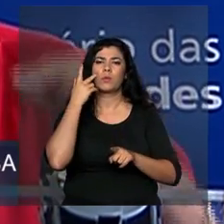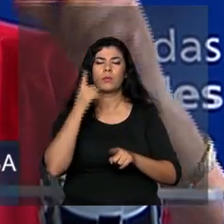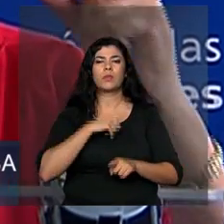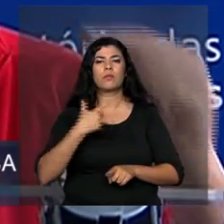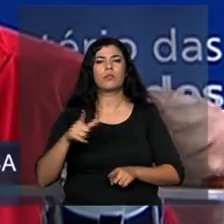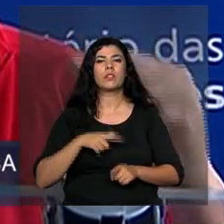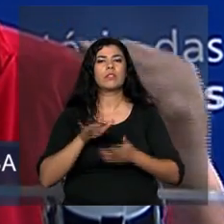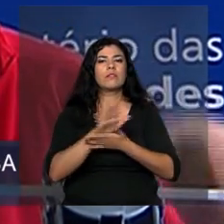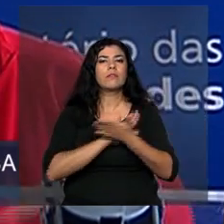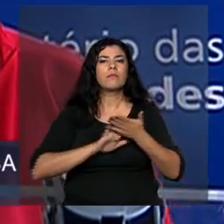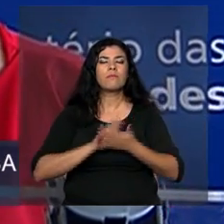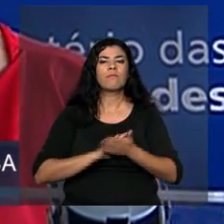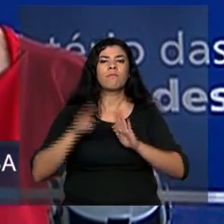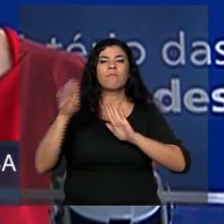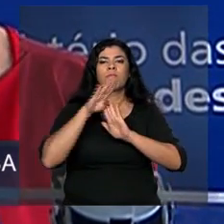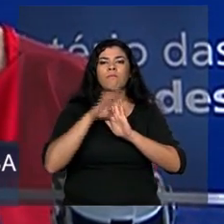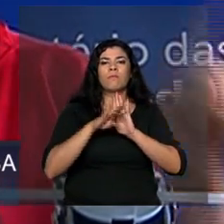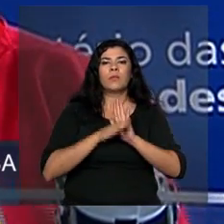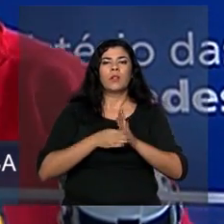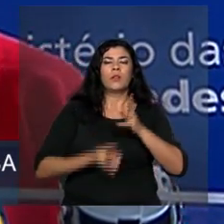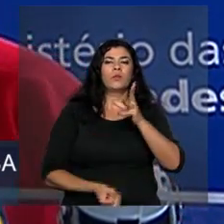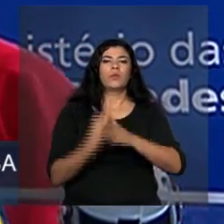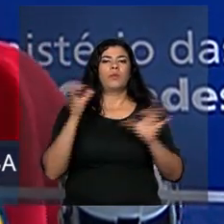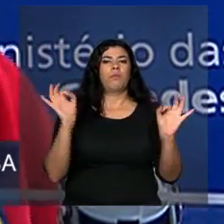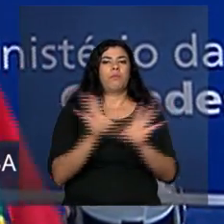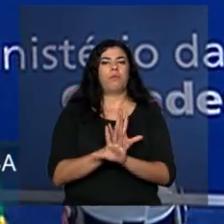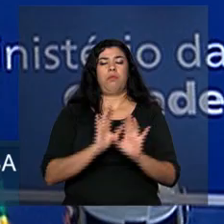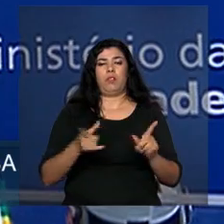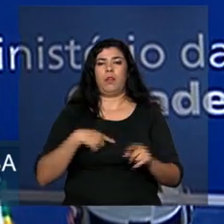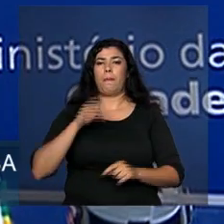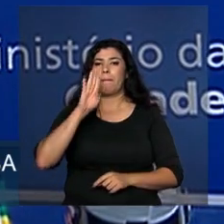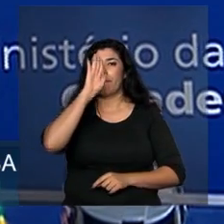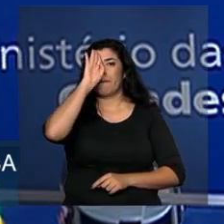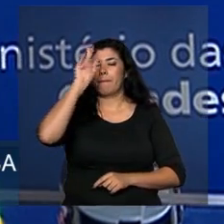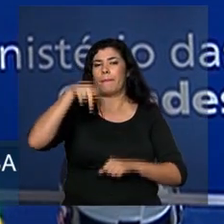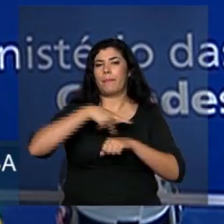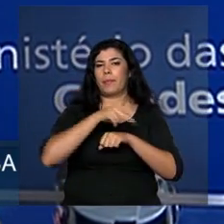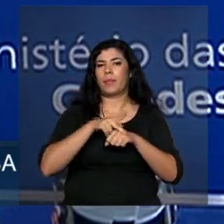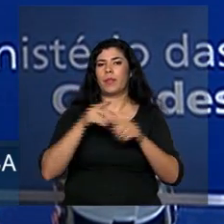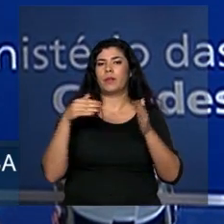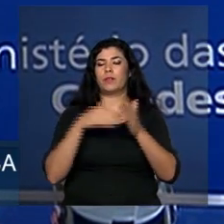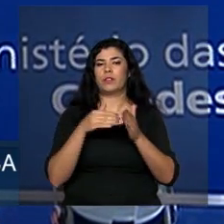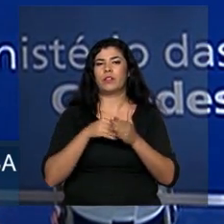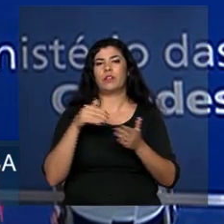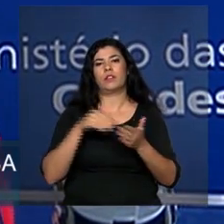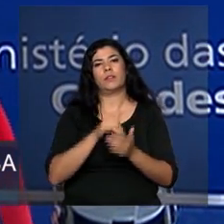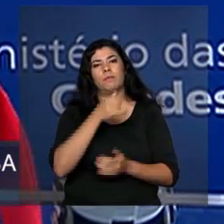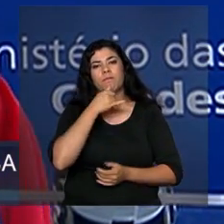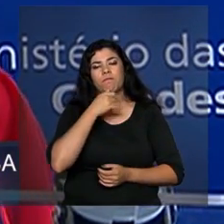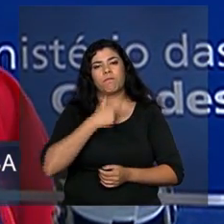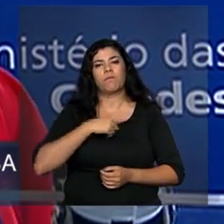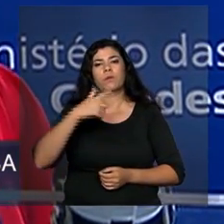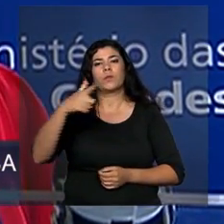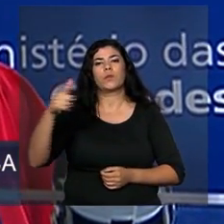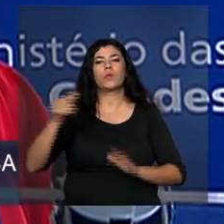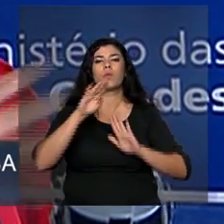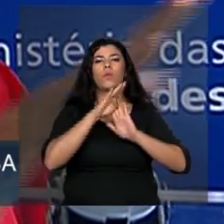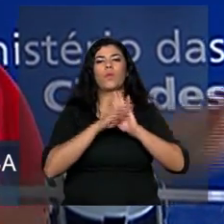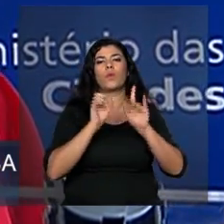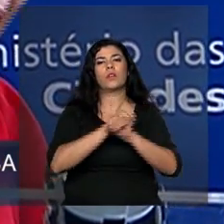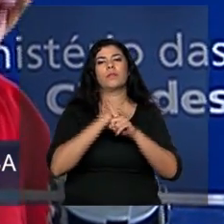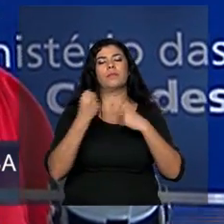há nenhum programa que nasce pronto, principalmente num país como o nosso, que infelizmente não tinha programas